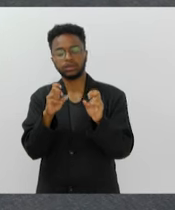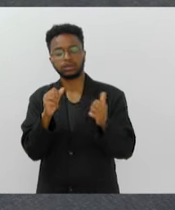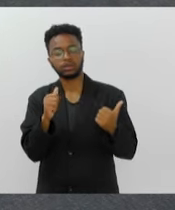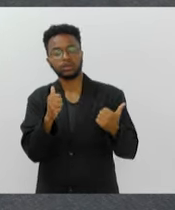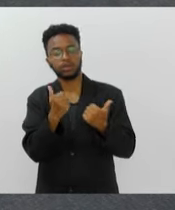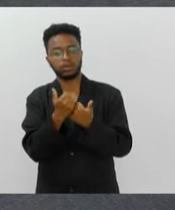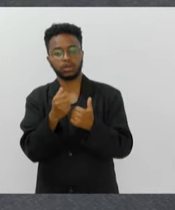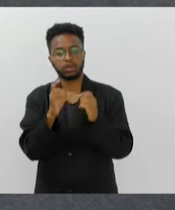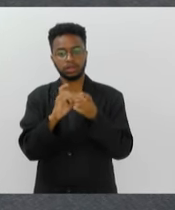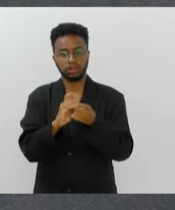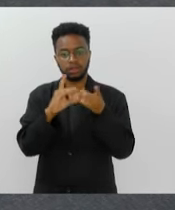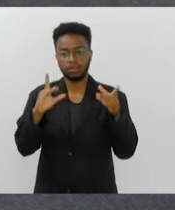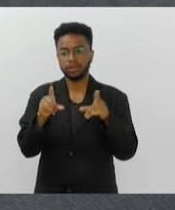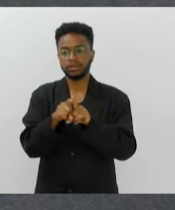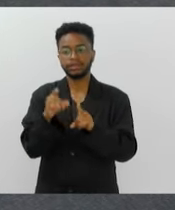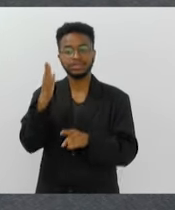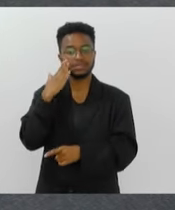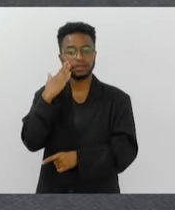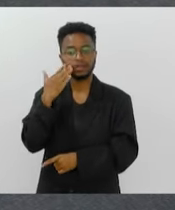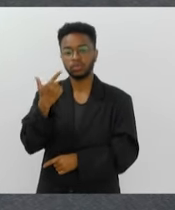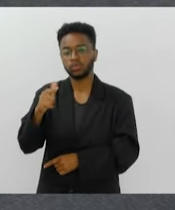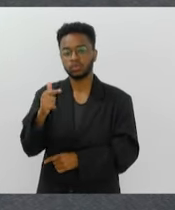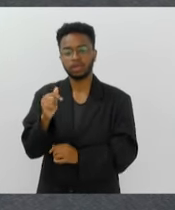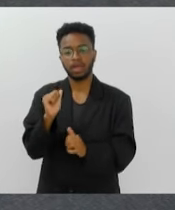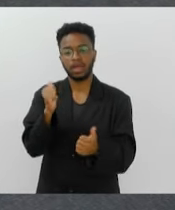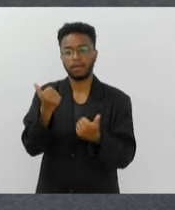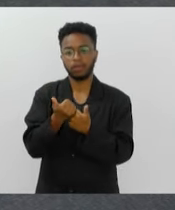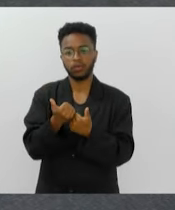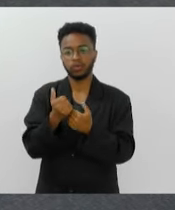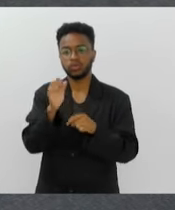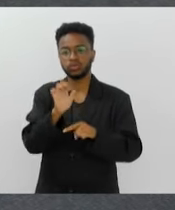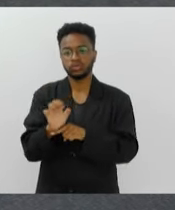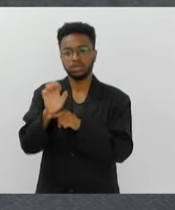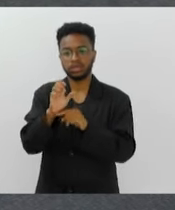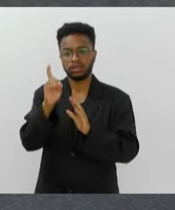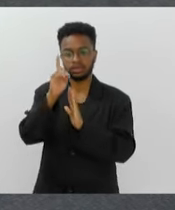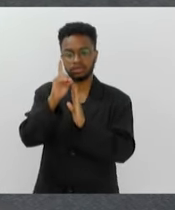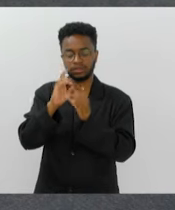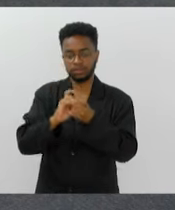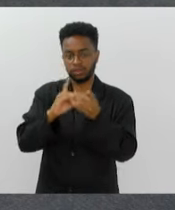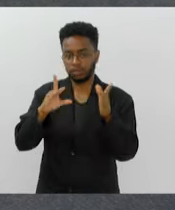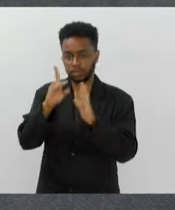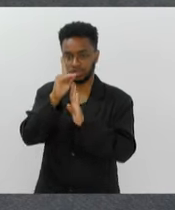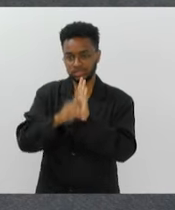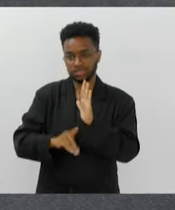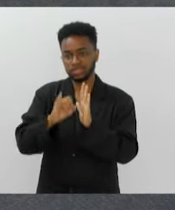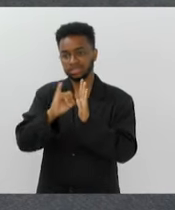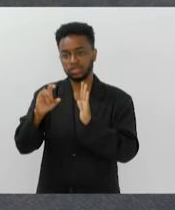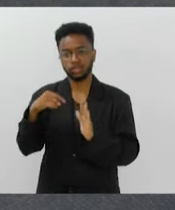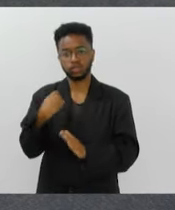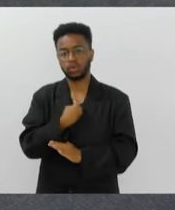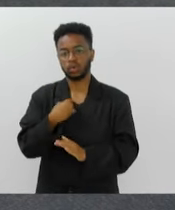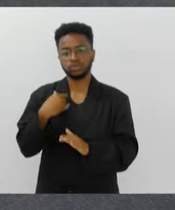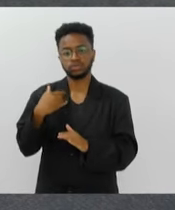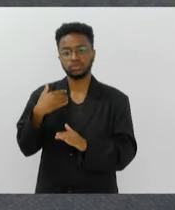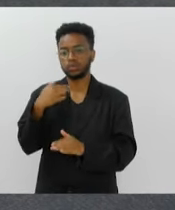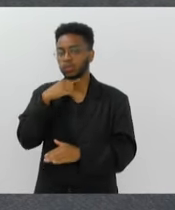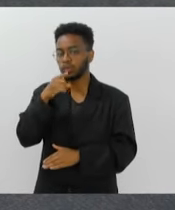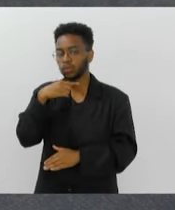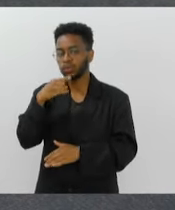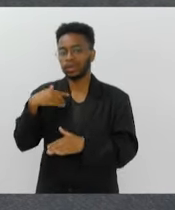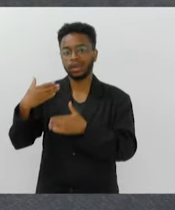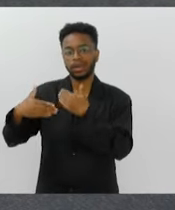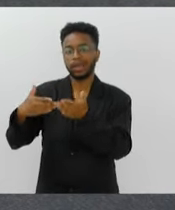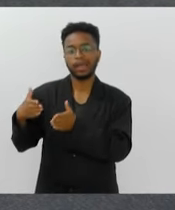e que sabem que não haverá fortalecimento do Estado democrático de direitos sem que nós caminhemos no sentido das